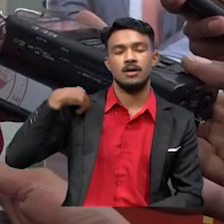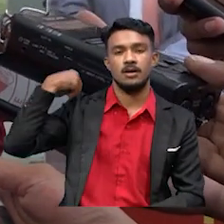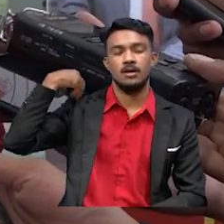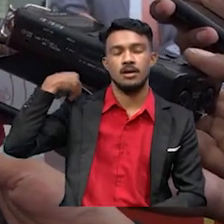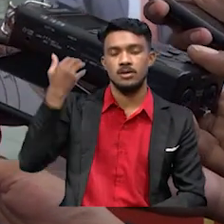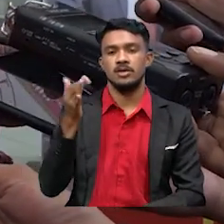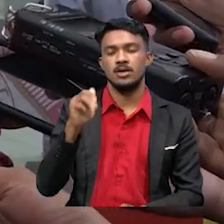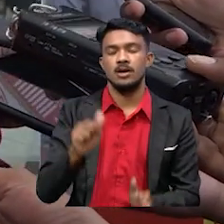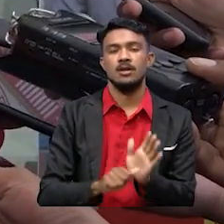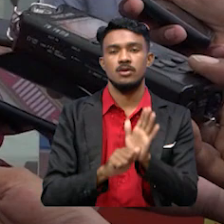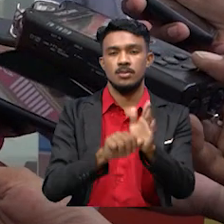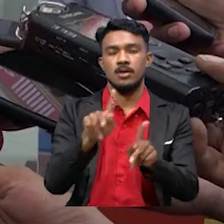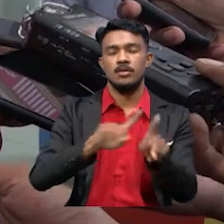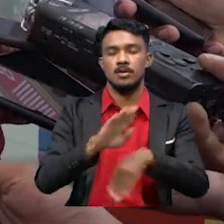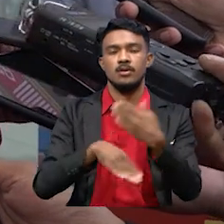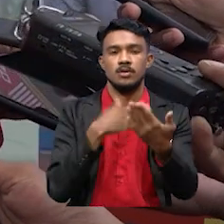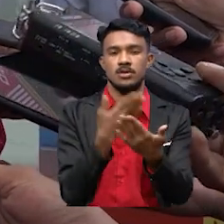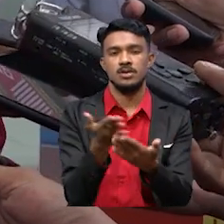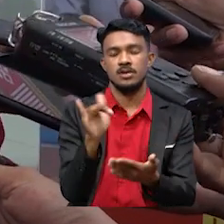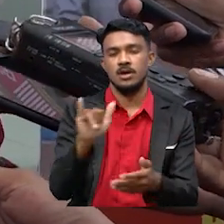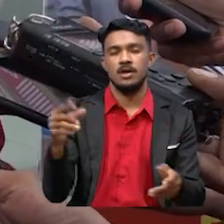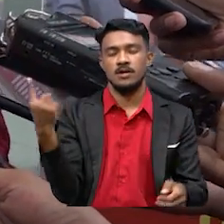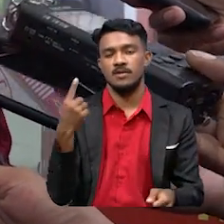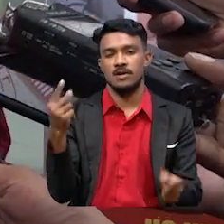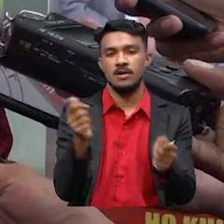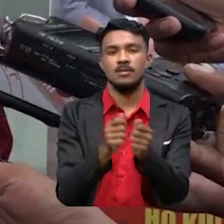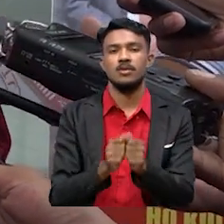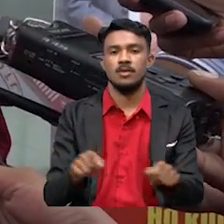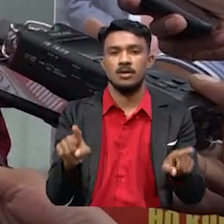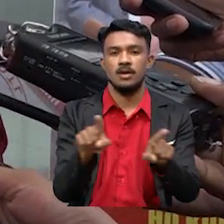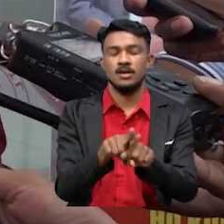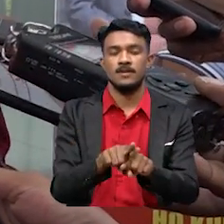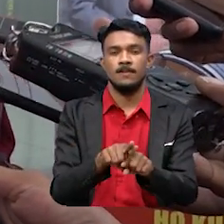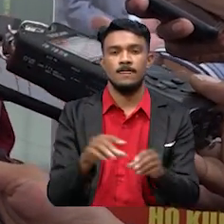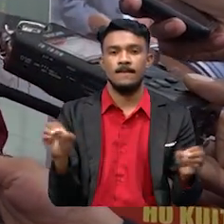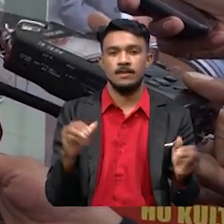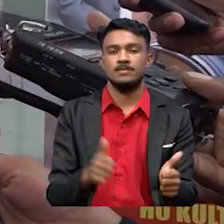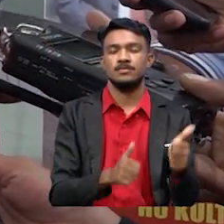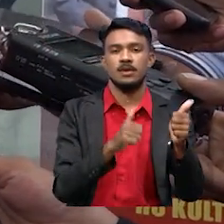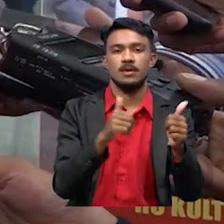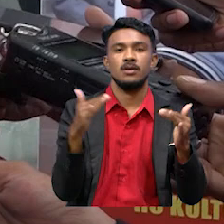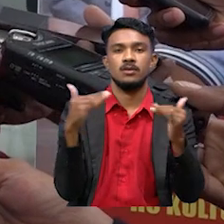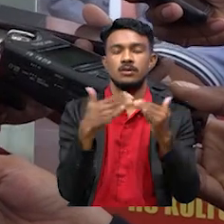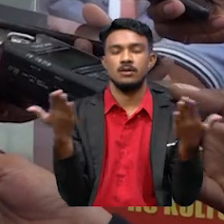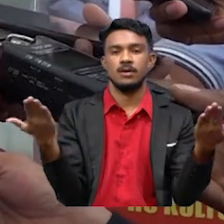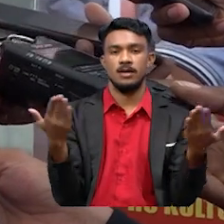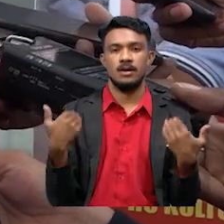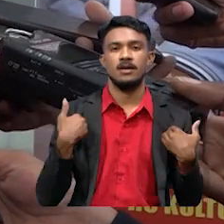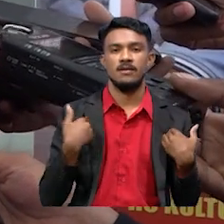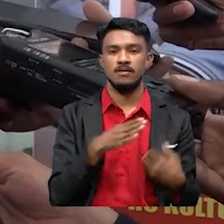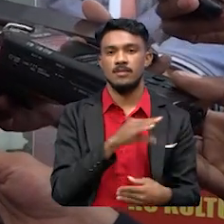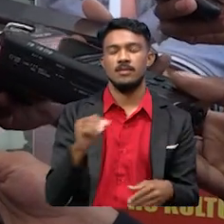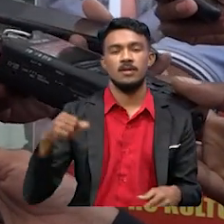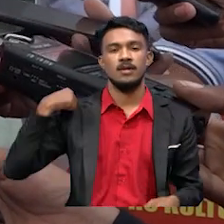toma. Ataxir sempre a Hamutu, mesmo tem que lá tu rabate na Ia, campanha na